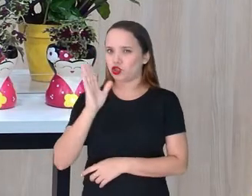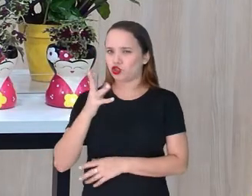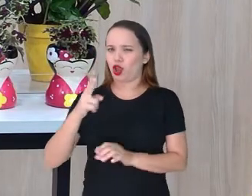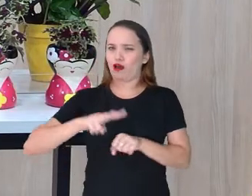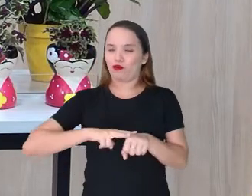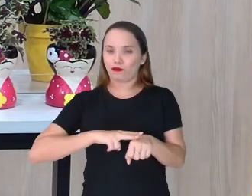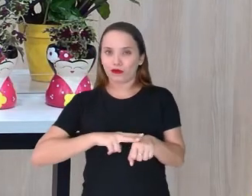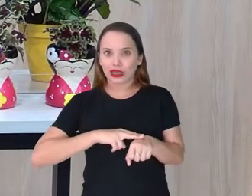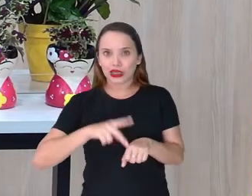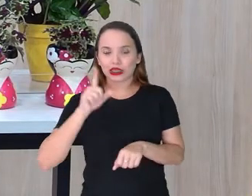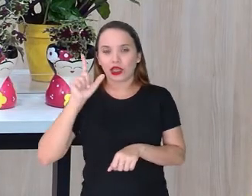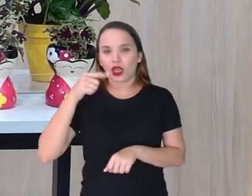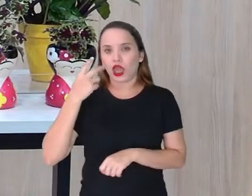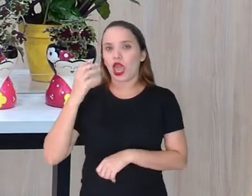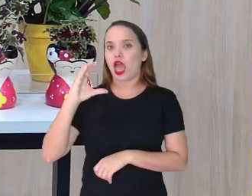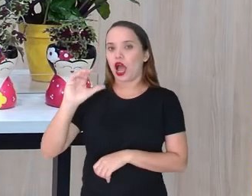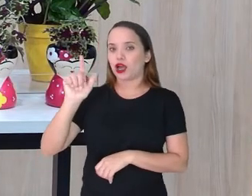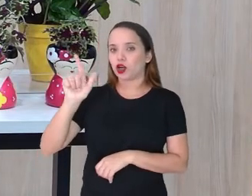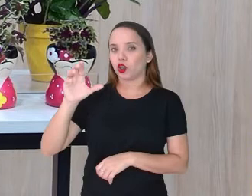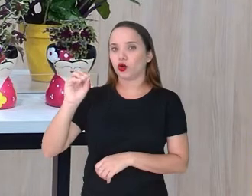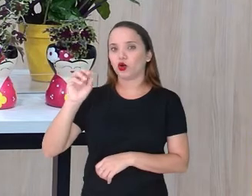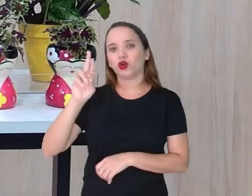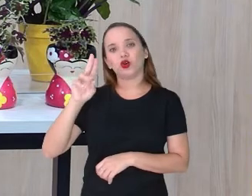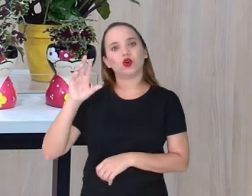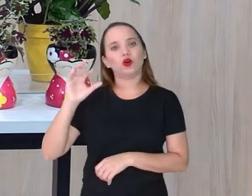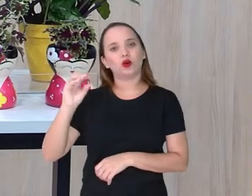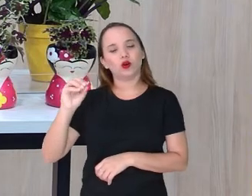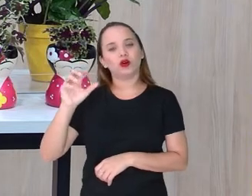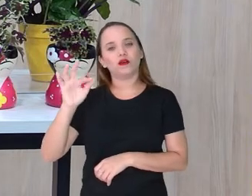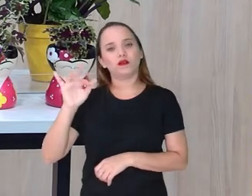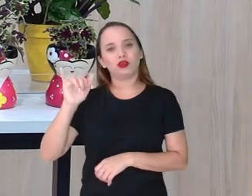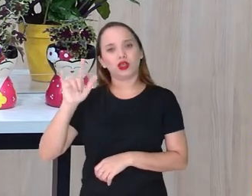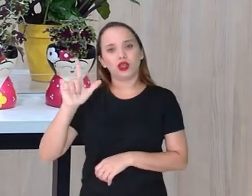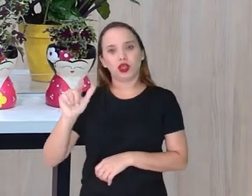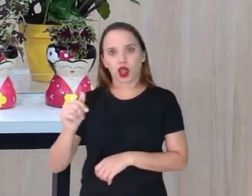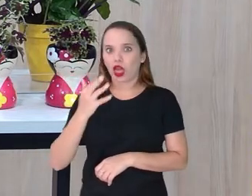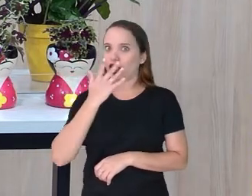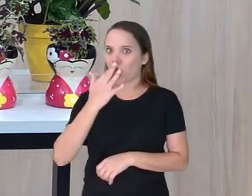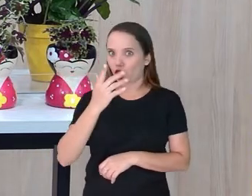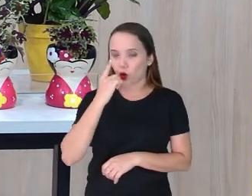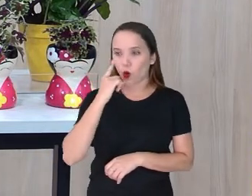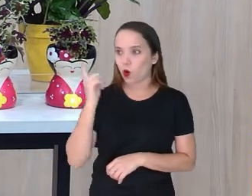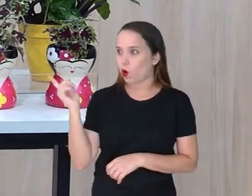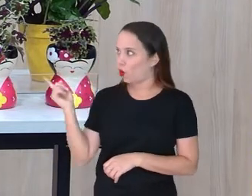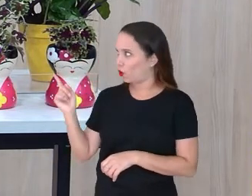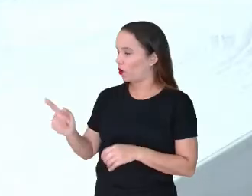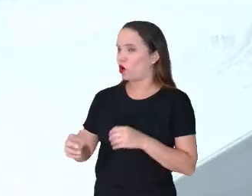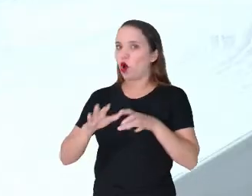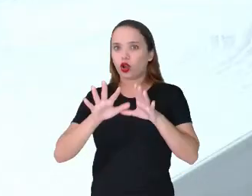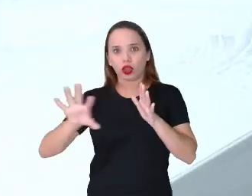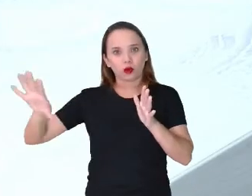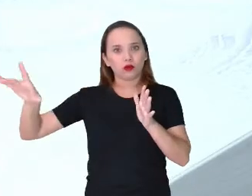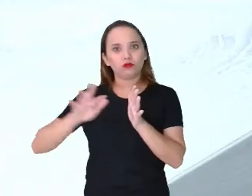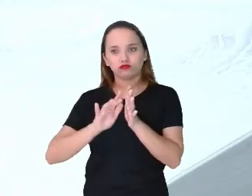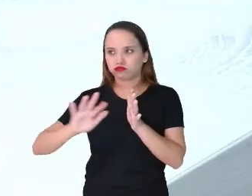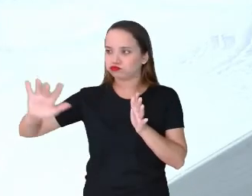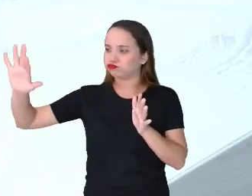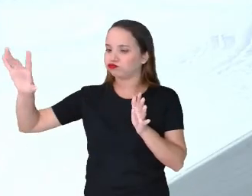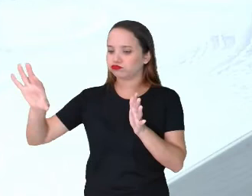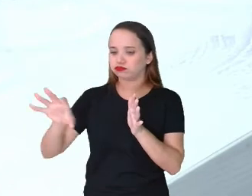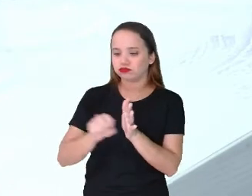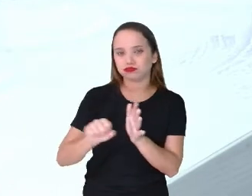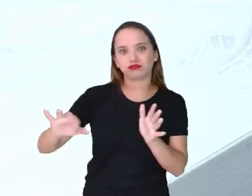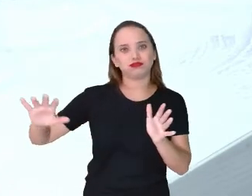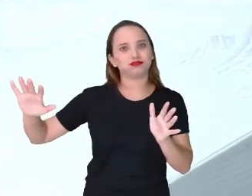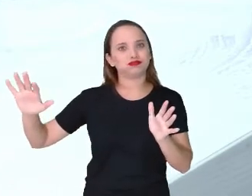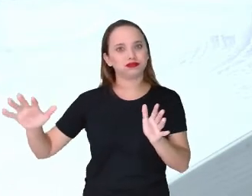pouquinho da clorofila, que é esse pigmento que auxilia na absorção, não é, da luz solar